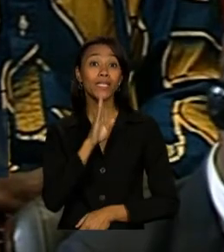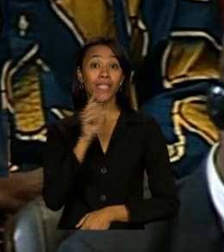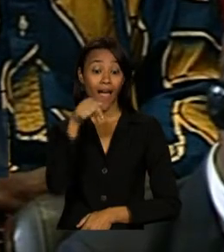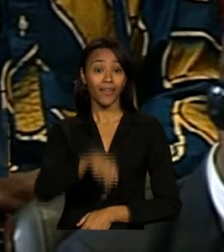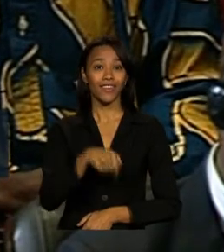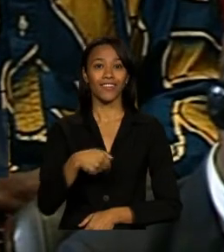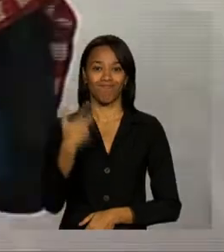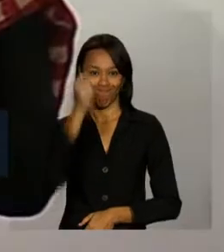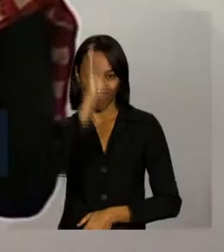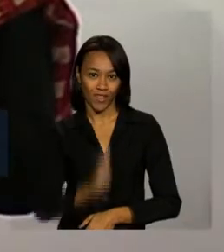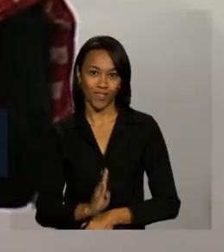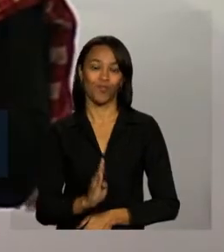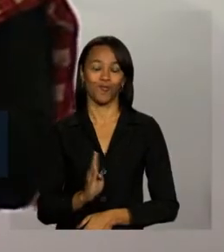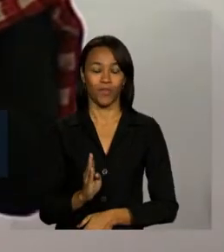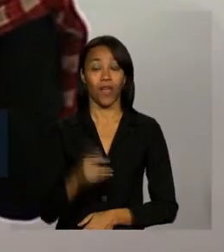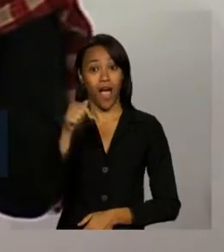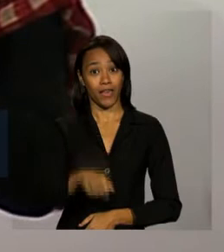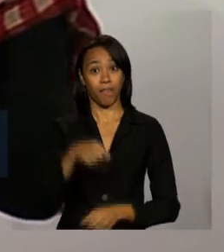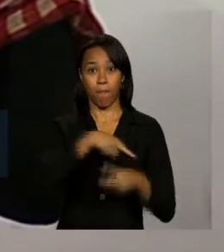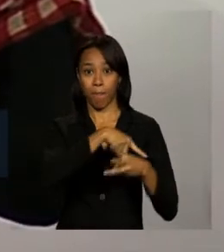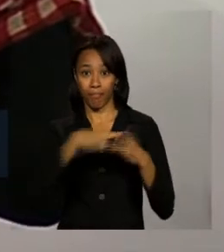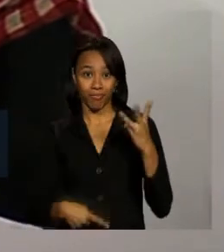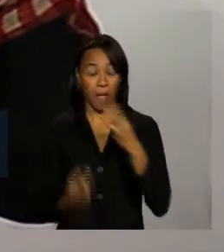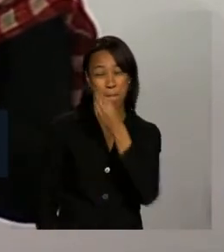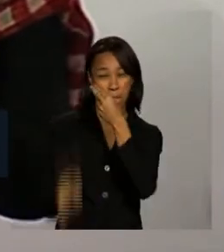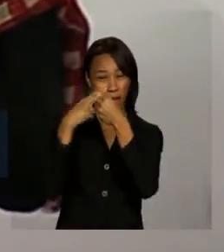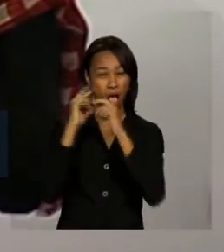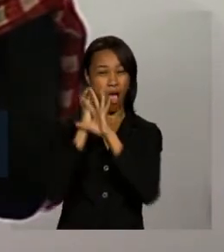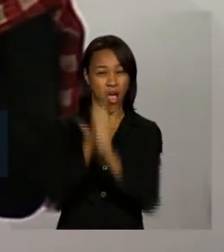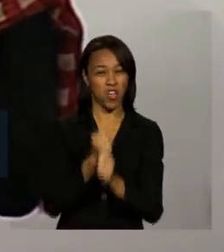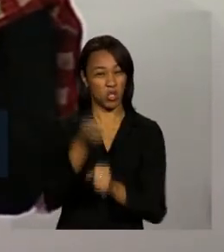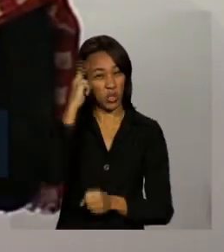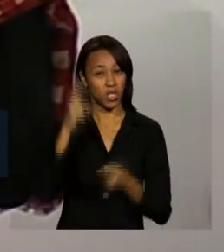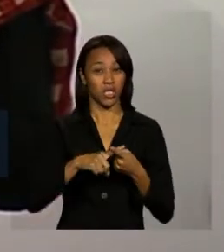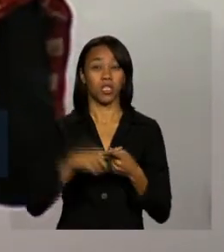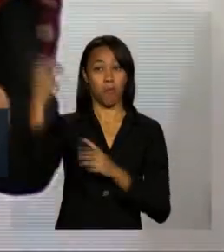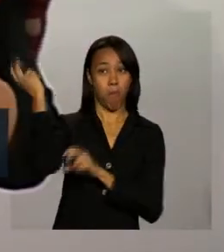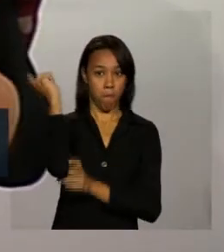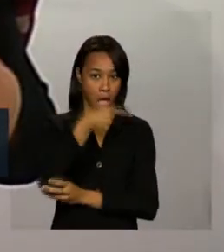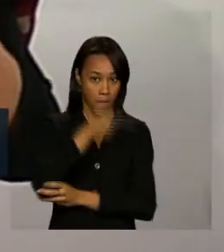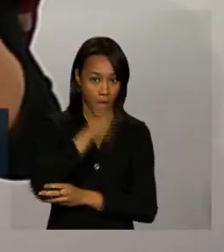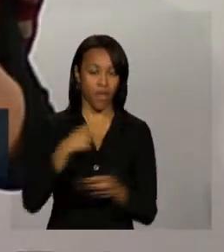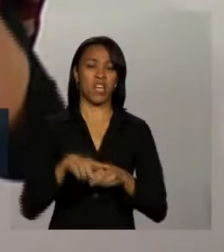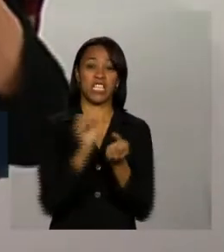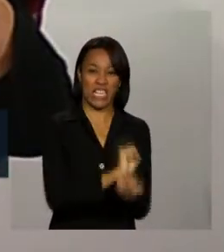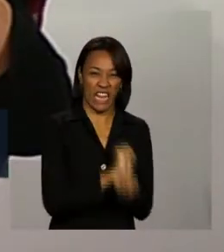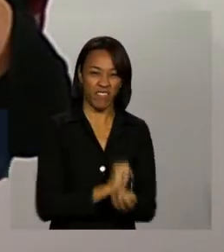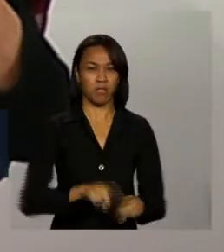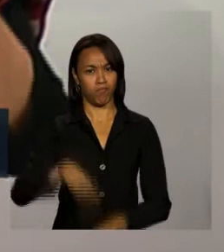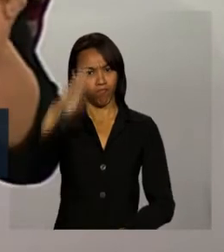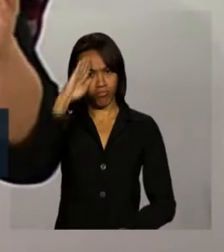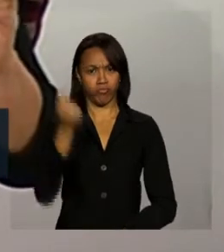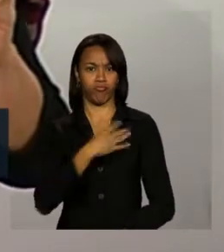africanidade. Penso que o Brasil teve três grandes traumas na sua história: o trauma do colonialismo, da escravidão e da ditadura